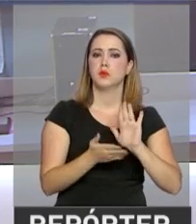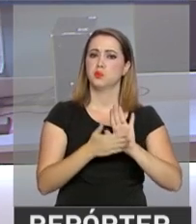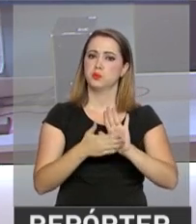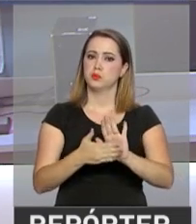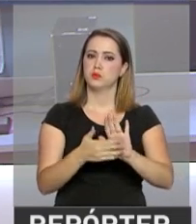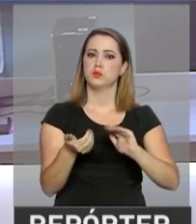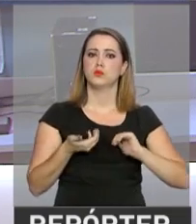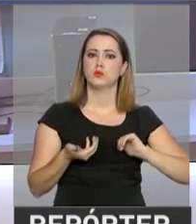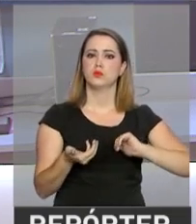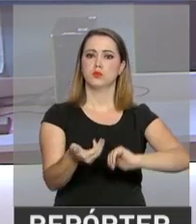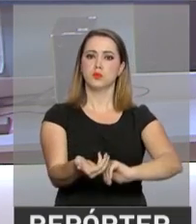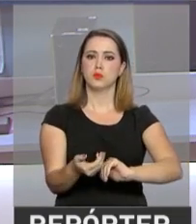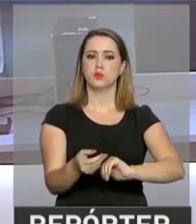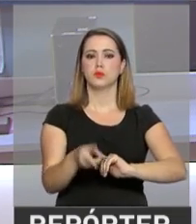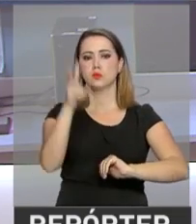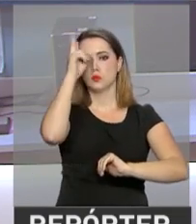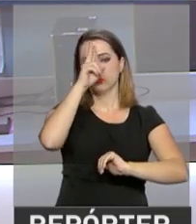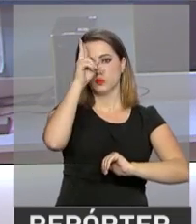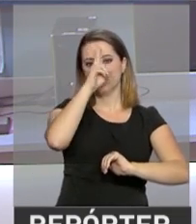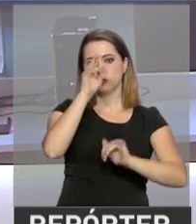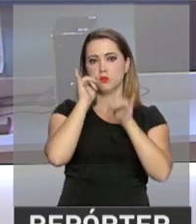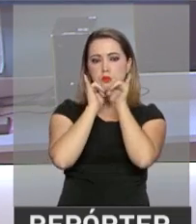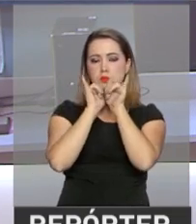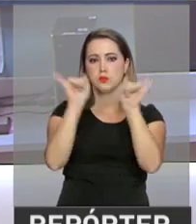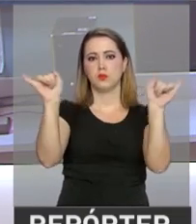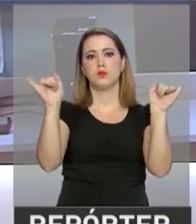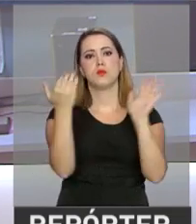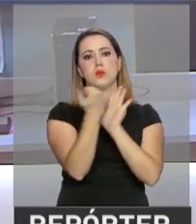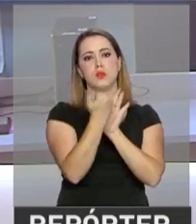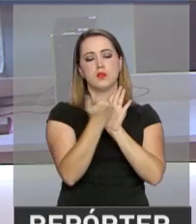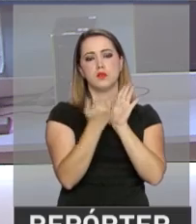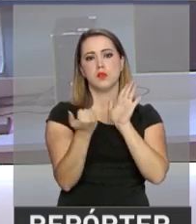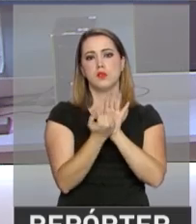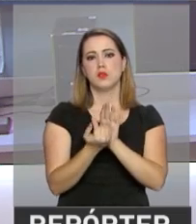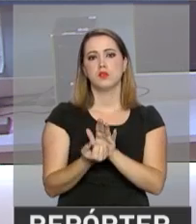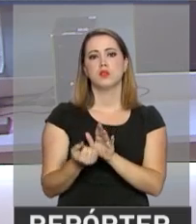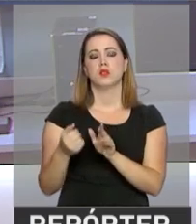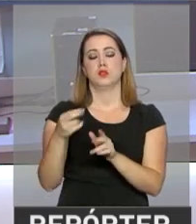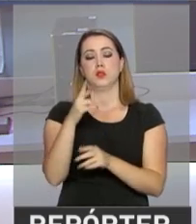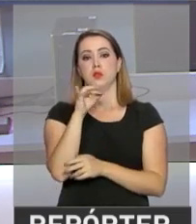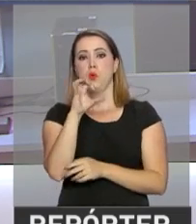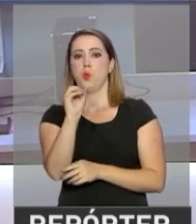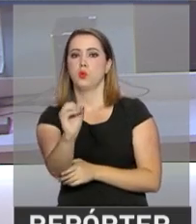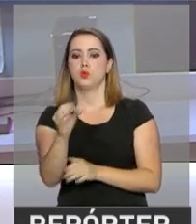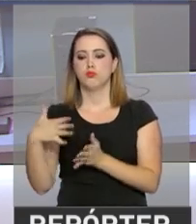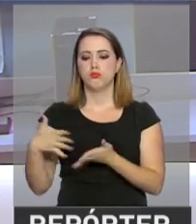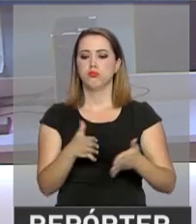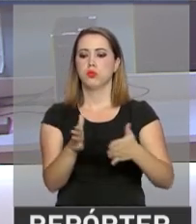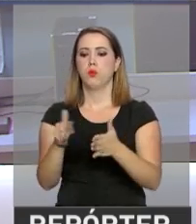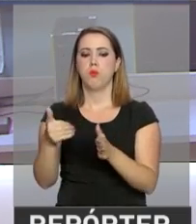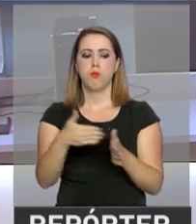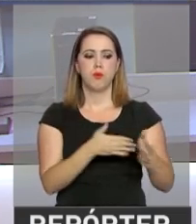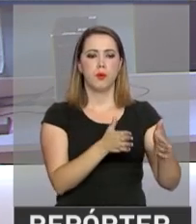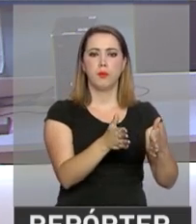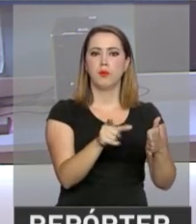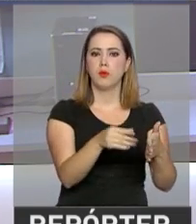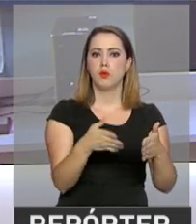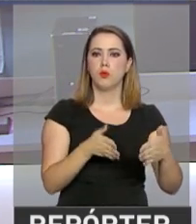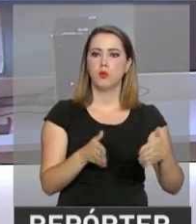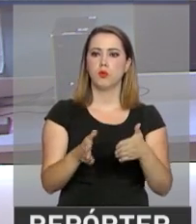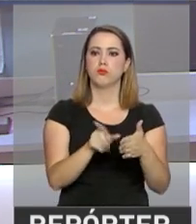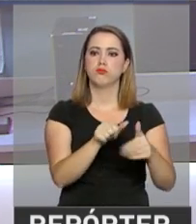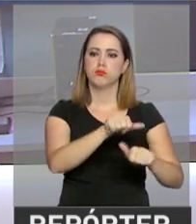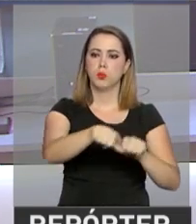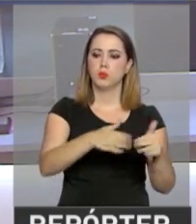apresentados pelo governo ao Congresso Nacional. Lembrou do lançamento do programa de revitalização do Rio São Francisco, o programa Novo Chico,